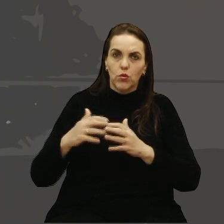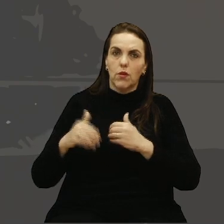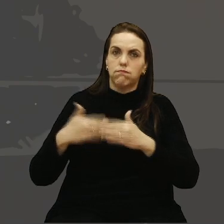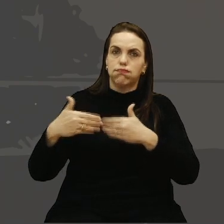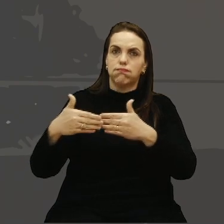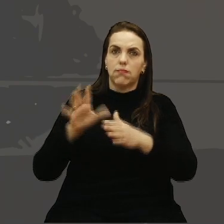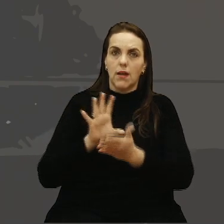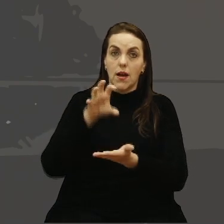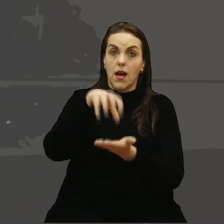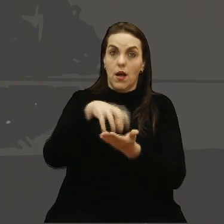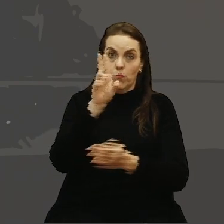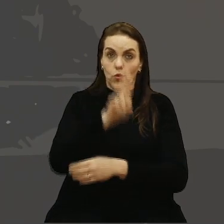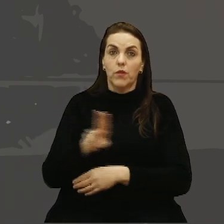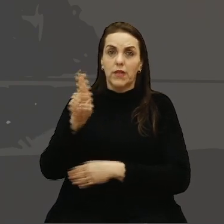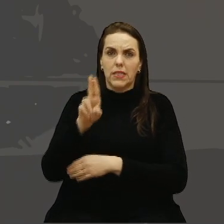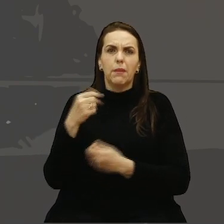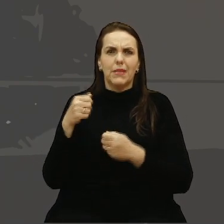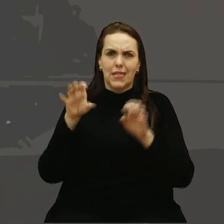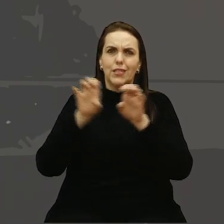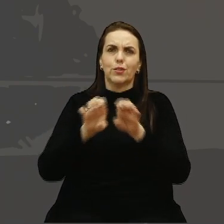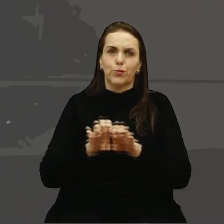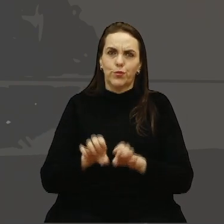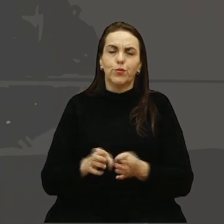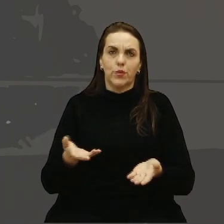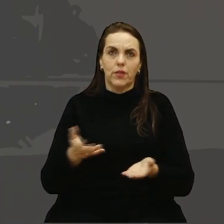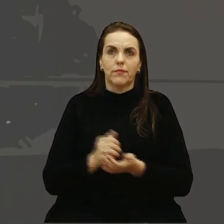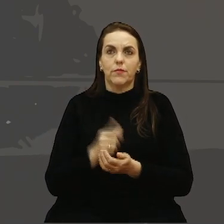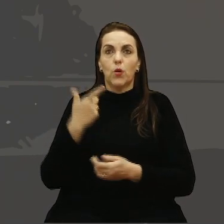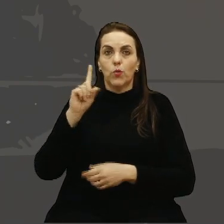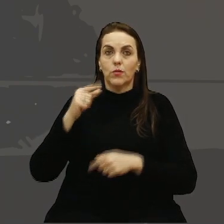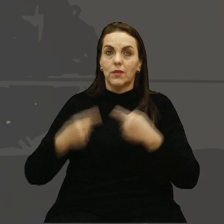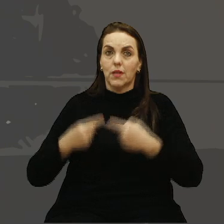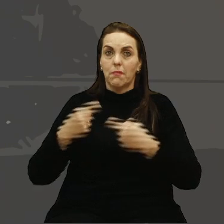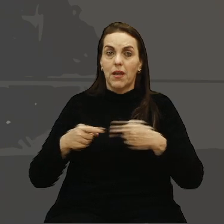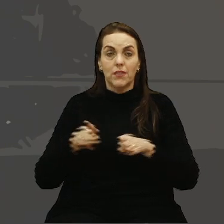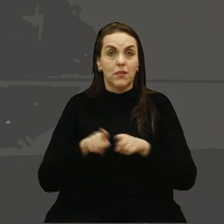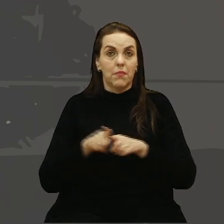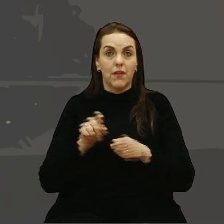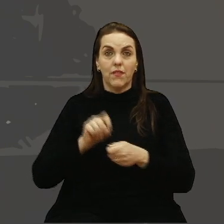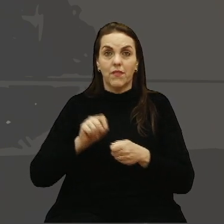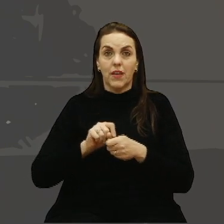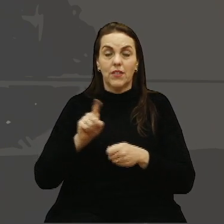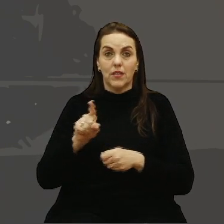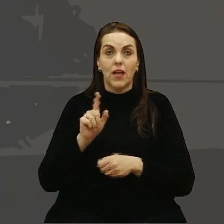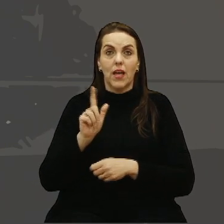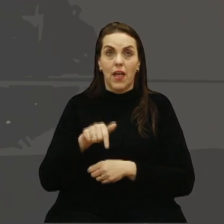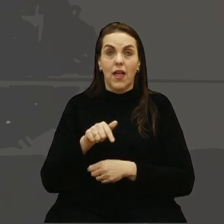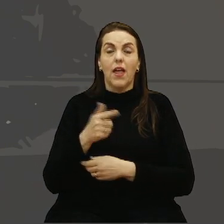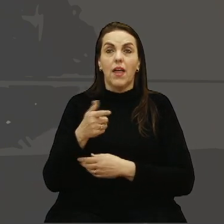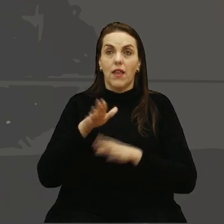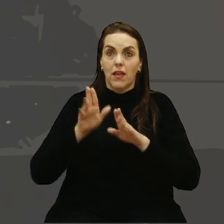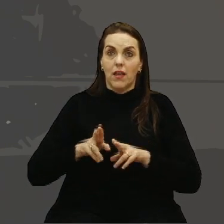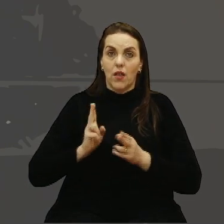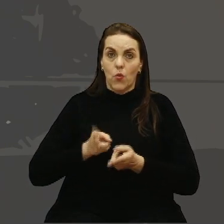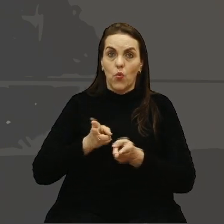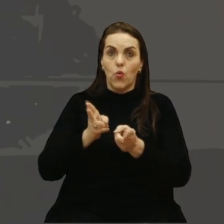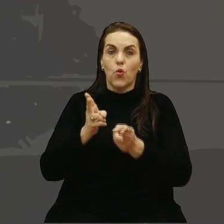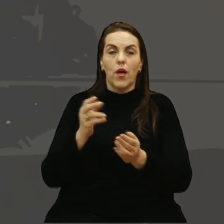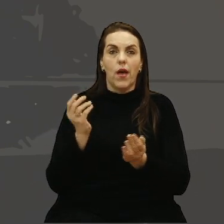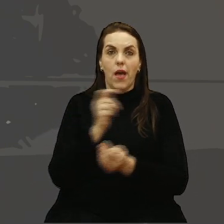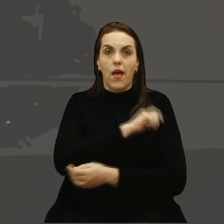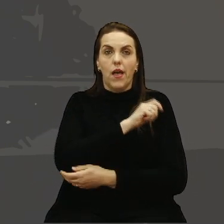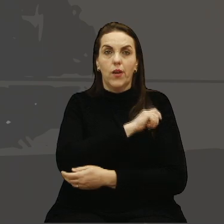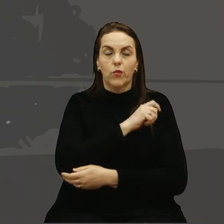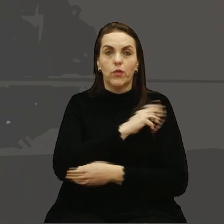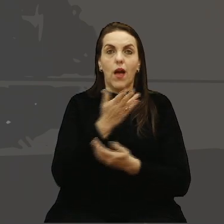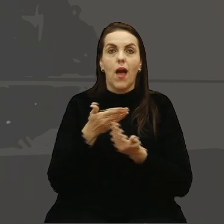de uma universidade, precisa de toda uma estrutura. Outro debate que nós temos feito é a própria questão da permanência estudantil. Não tem como tu abrir uma